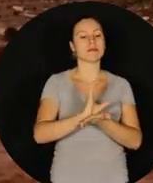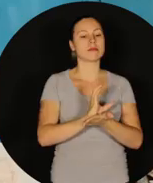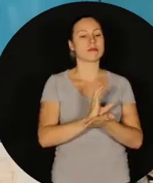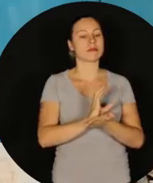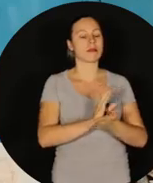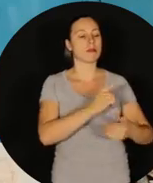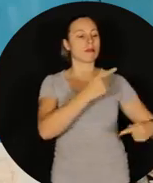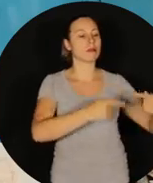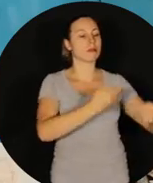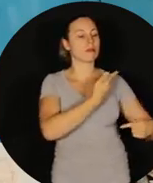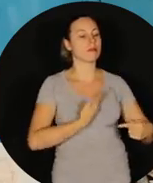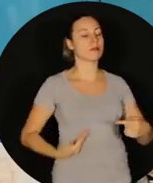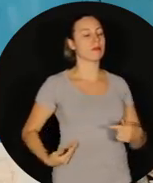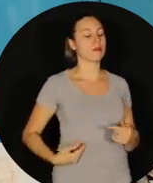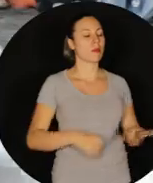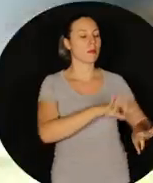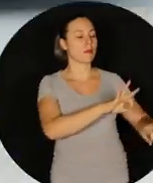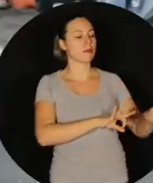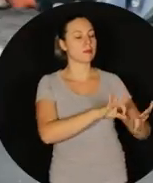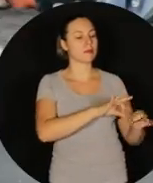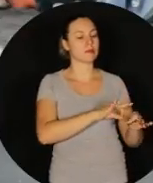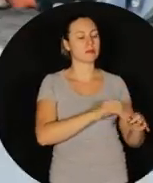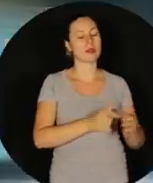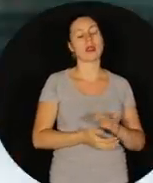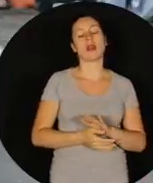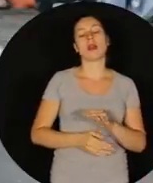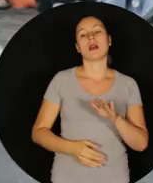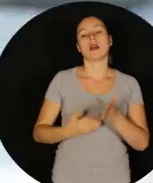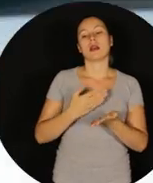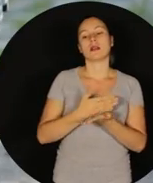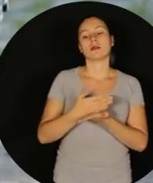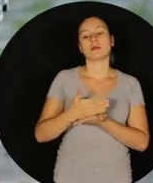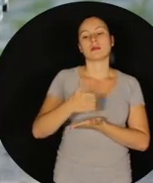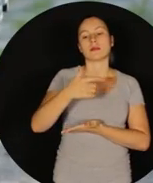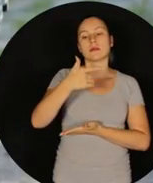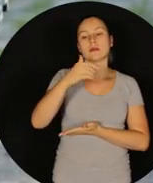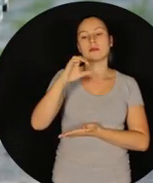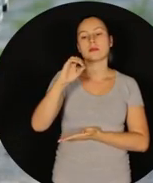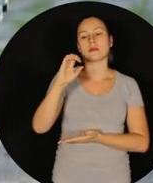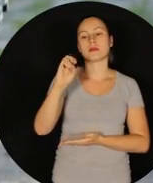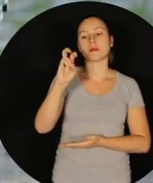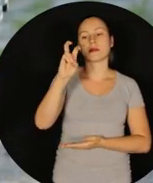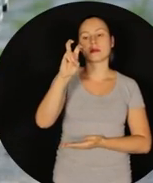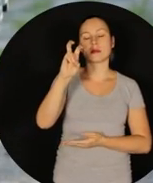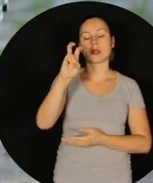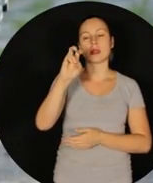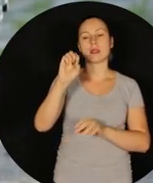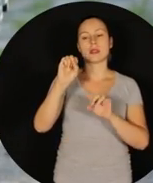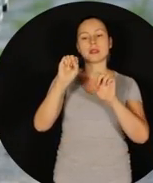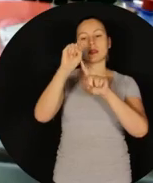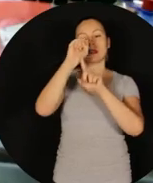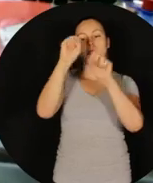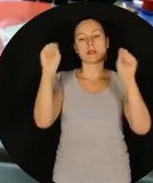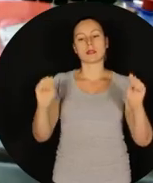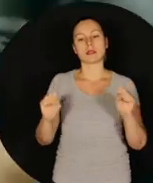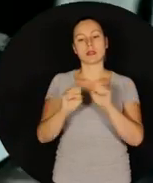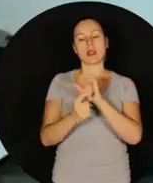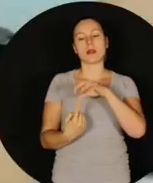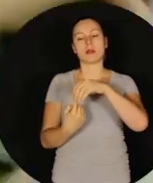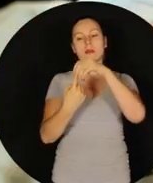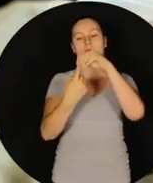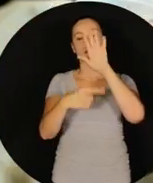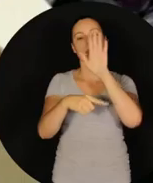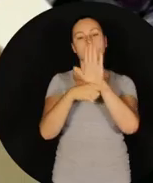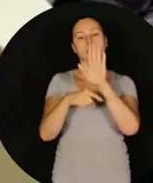benefícios, programas e projetos, está organizada desde 2005 no Sistema Único de Assistência Social, fruto